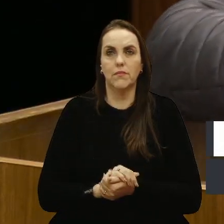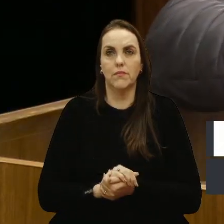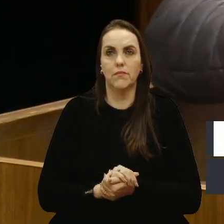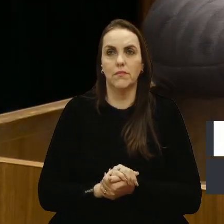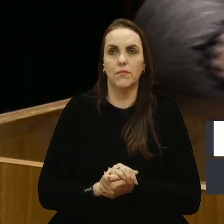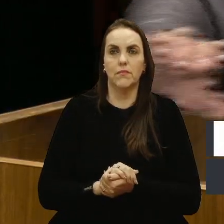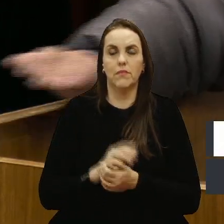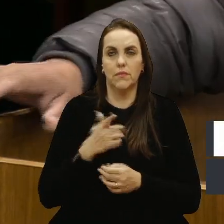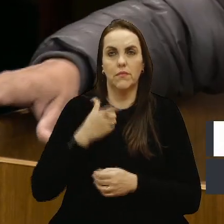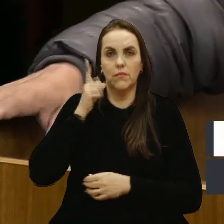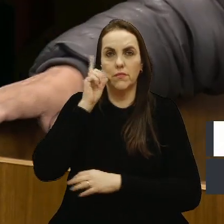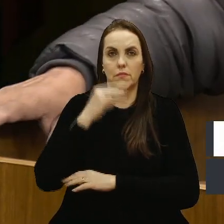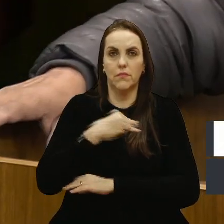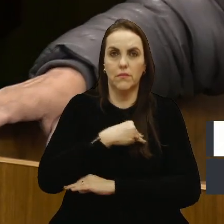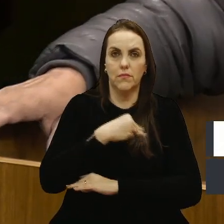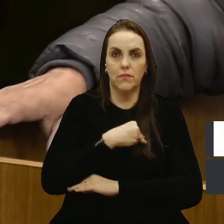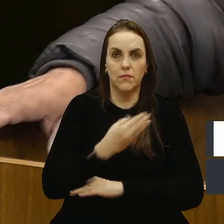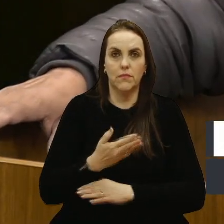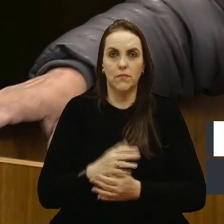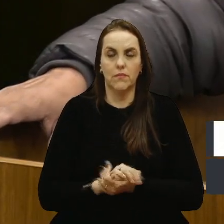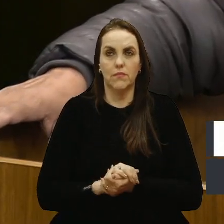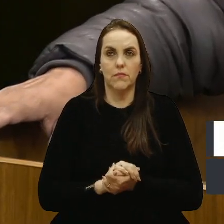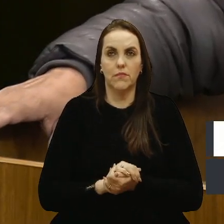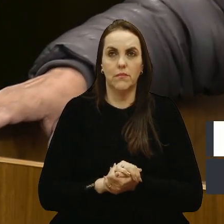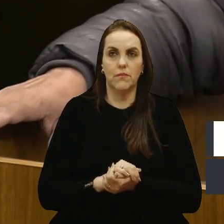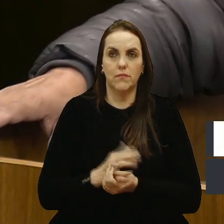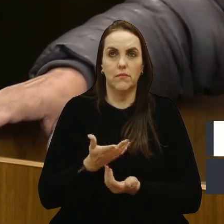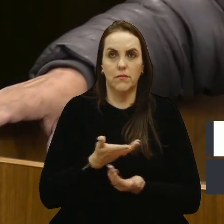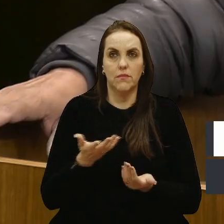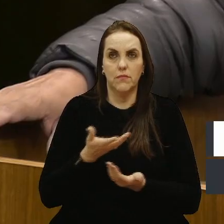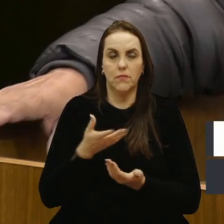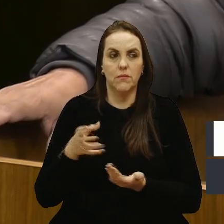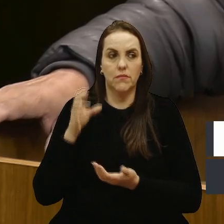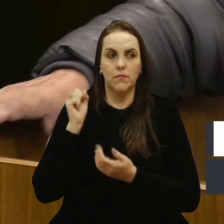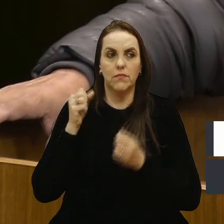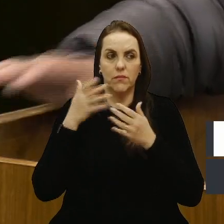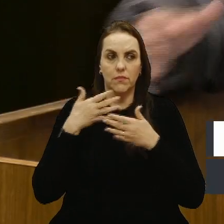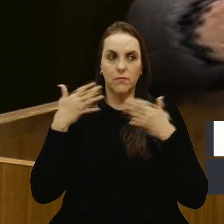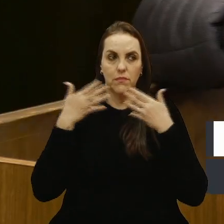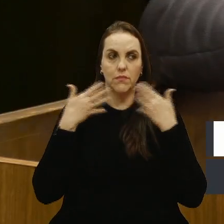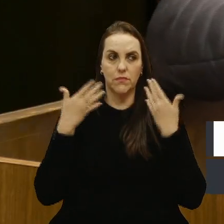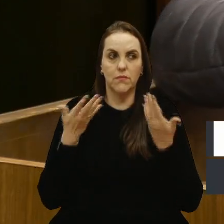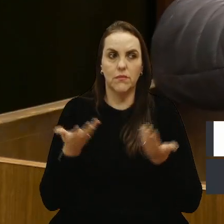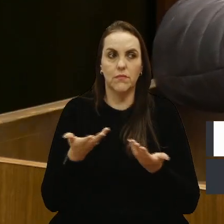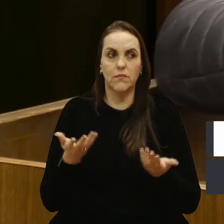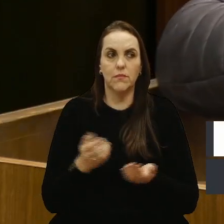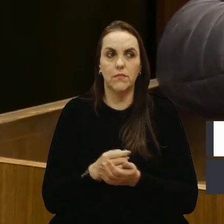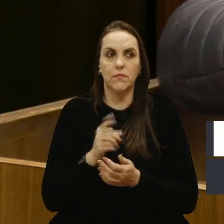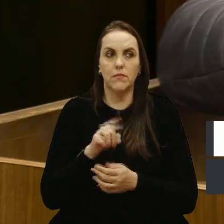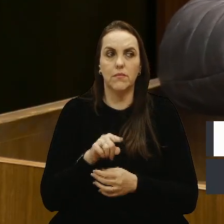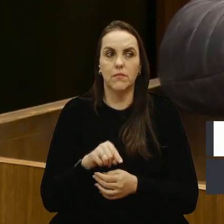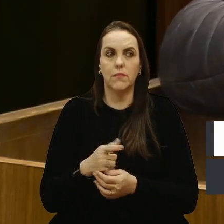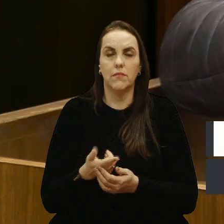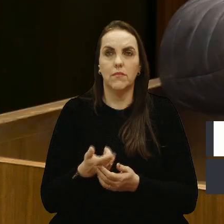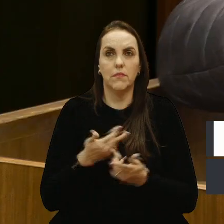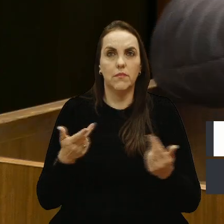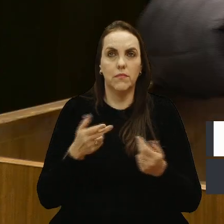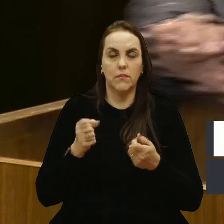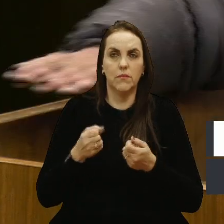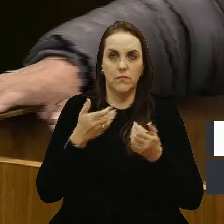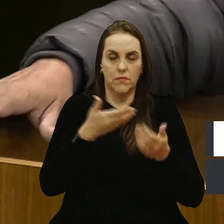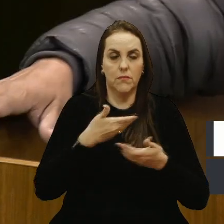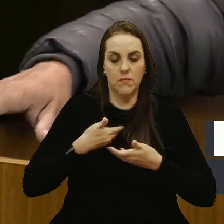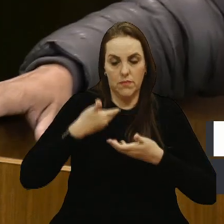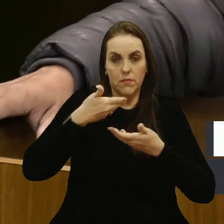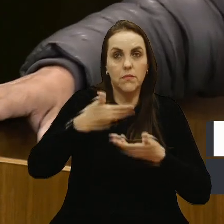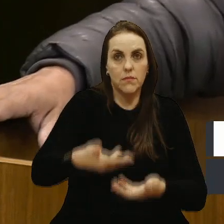Marco Polo, né? Ouvindo meus companheiros, foi uma alegria imensa. Quero agradecer aqui a todos que me receberam lá,